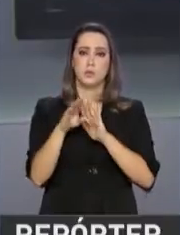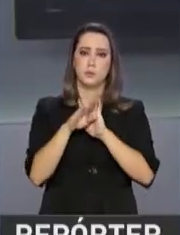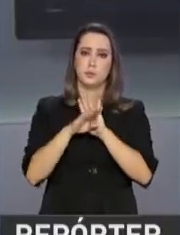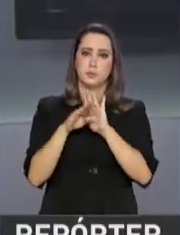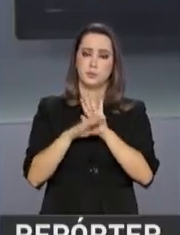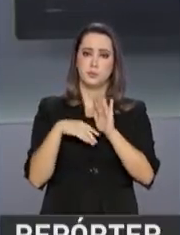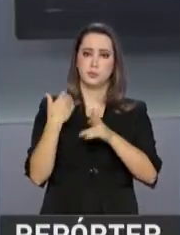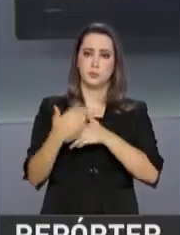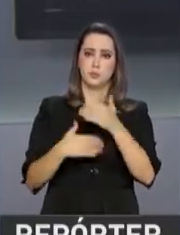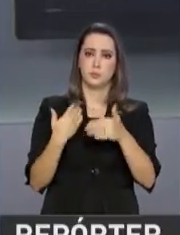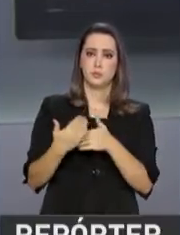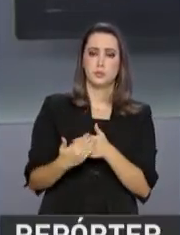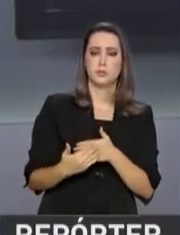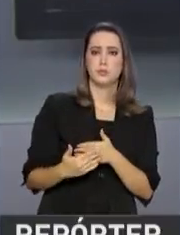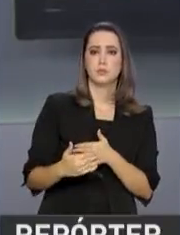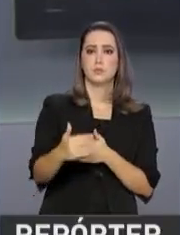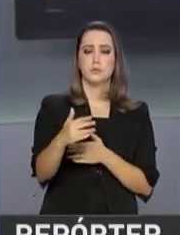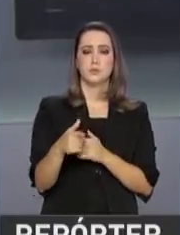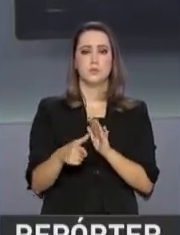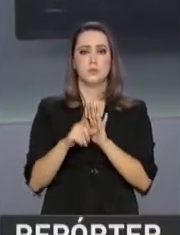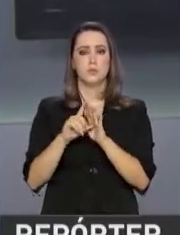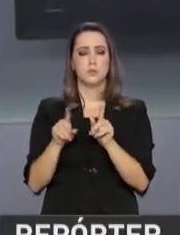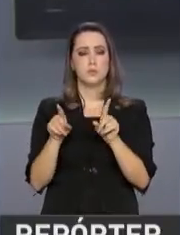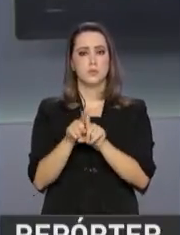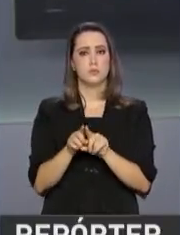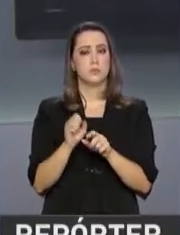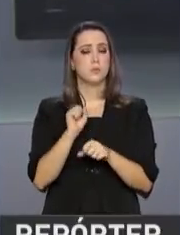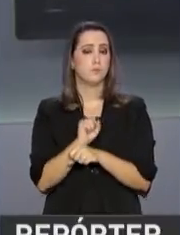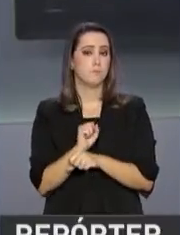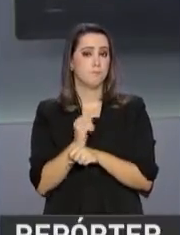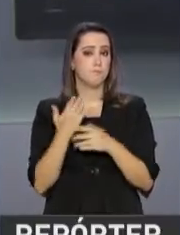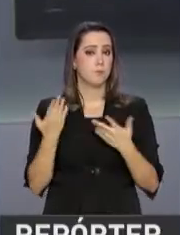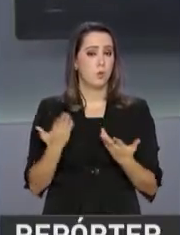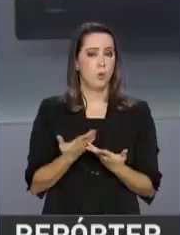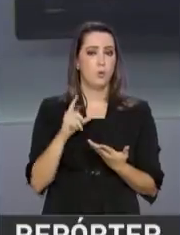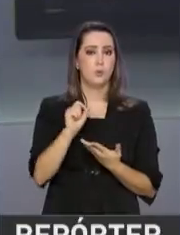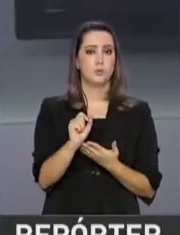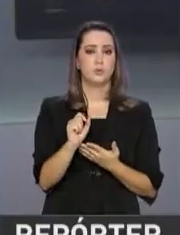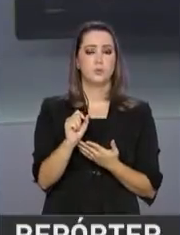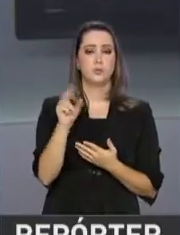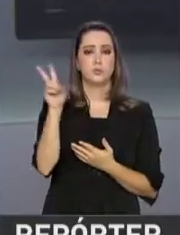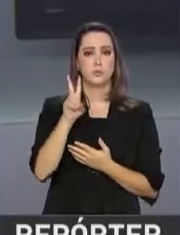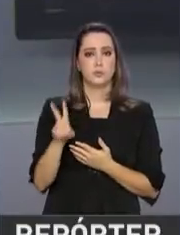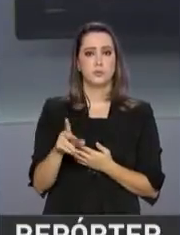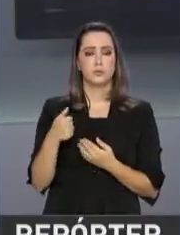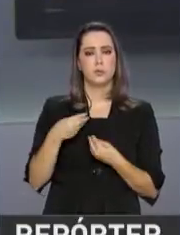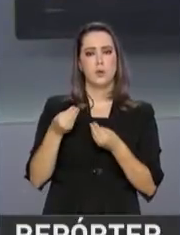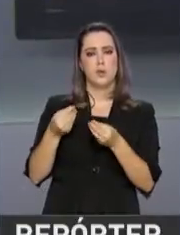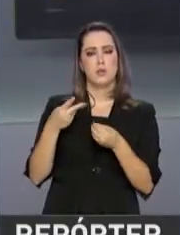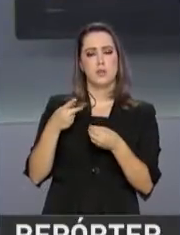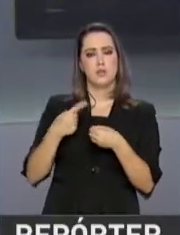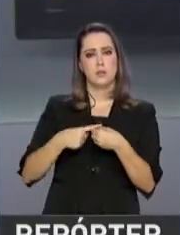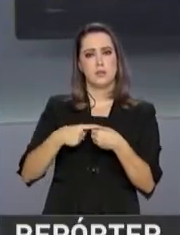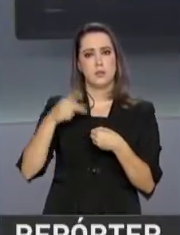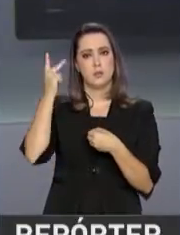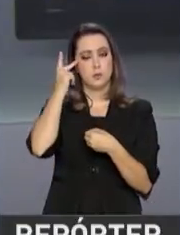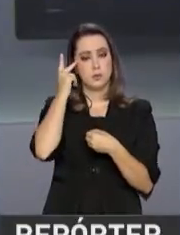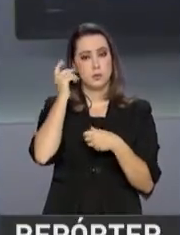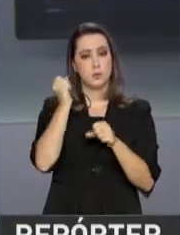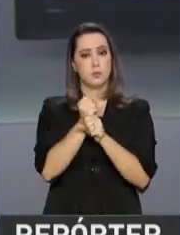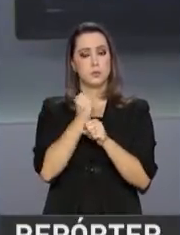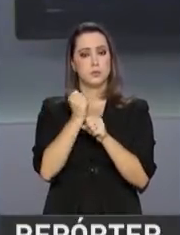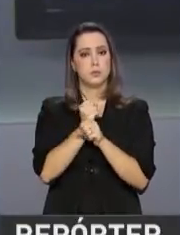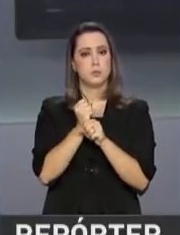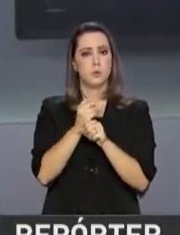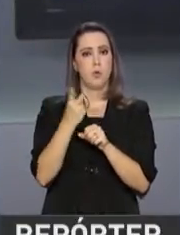entregando pelo brasil empreendimentos que estavam com obras paradas hoje foi a vez de entregar em juquitiba são paulo a obra de